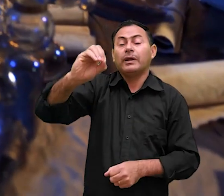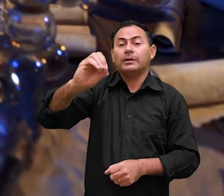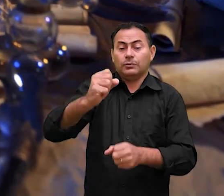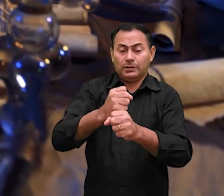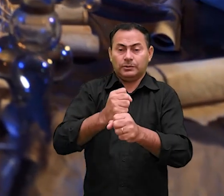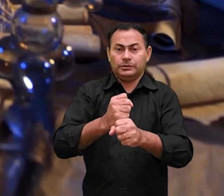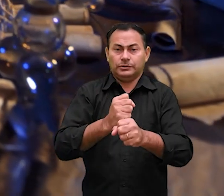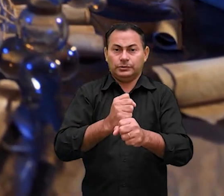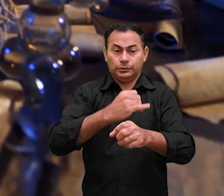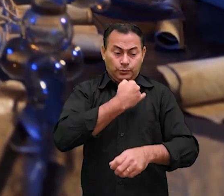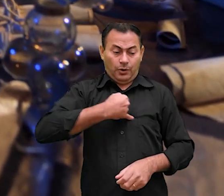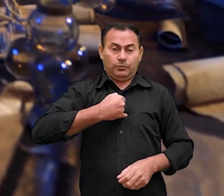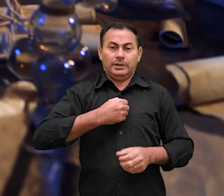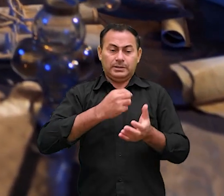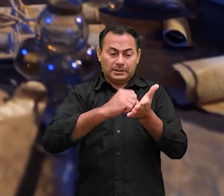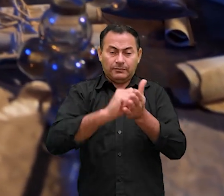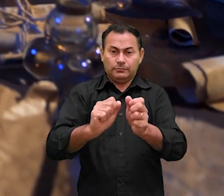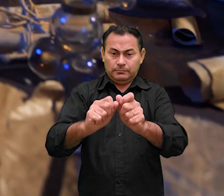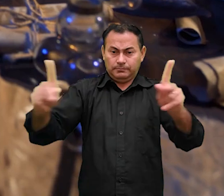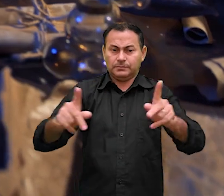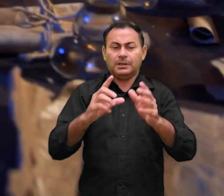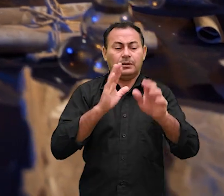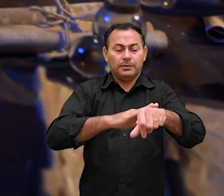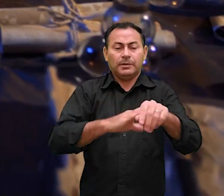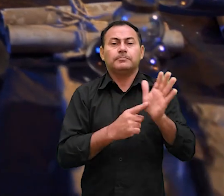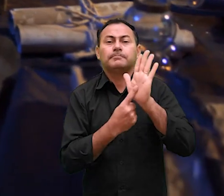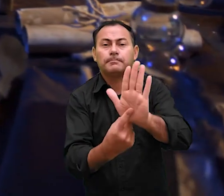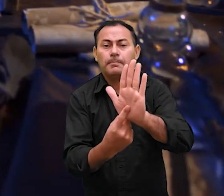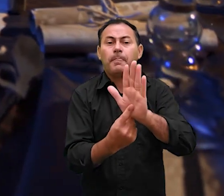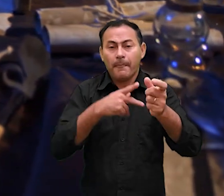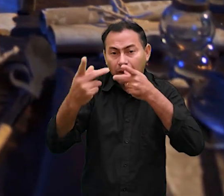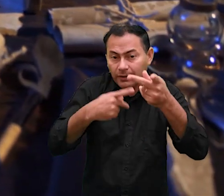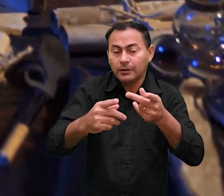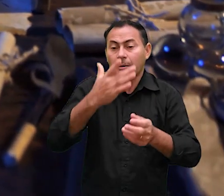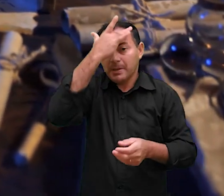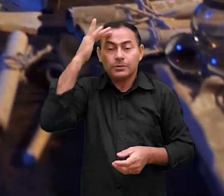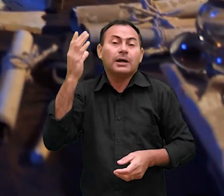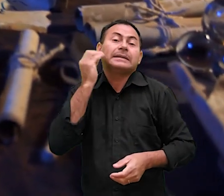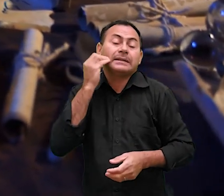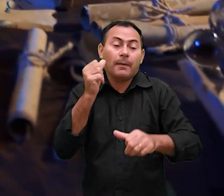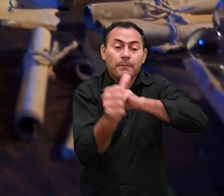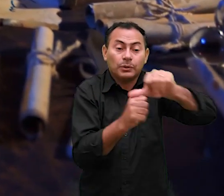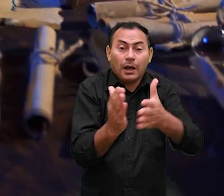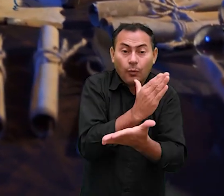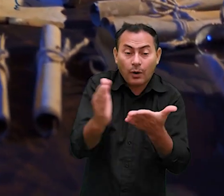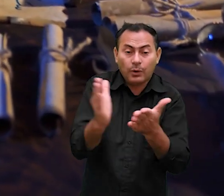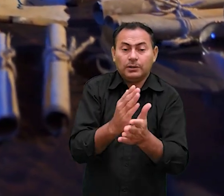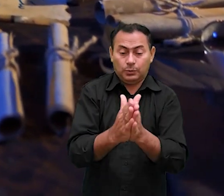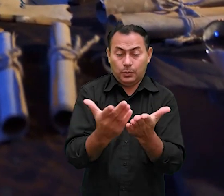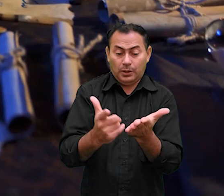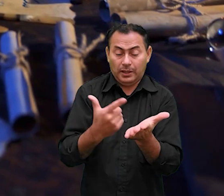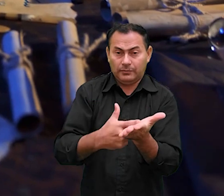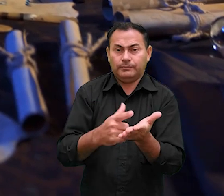quando João escreveu o Apocalipse e determinou um período para aquela revelação, ele disse que se alguém tentasse mudar alguma coisa